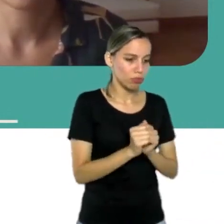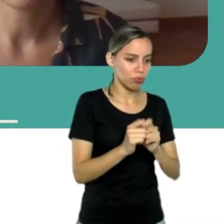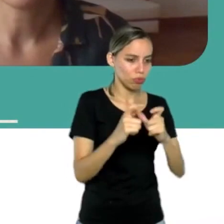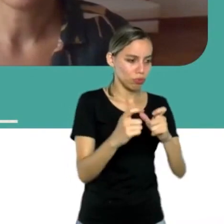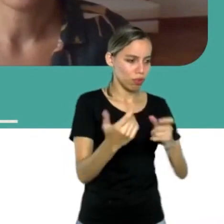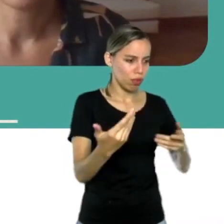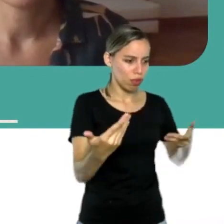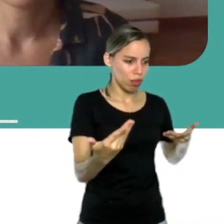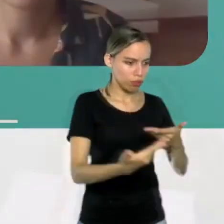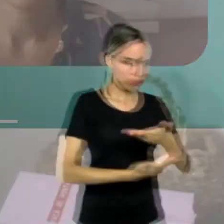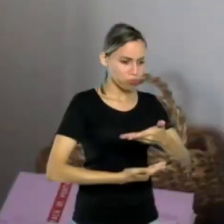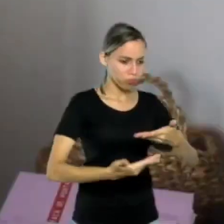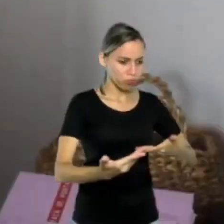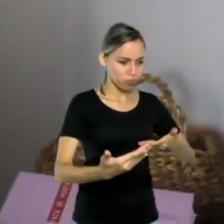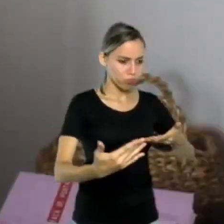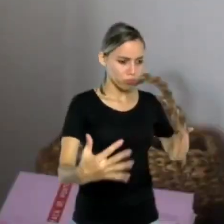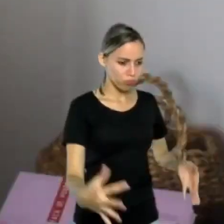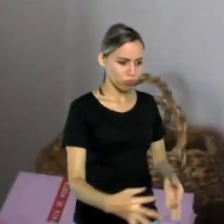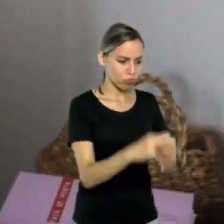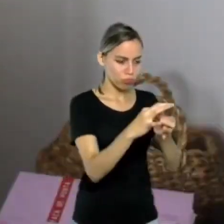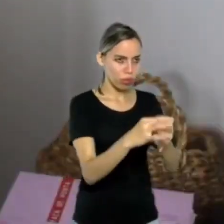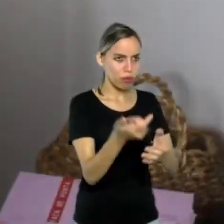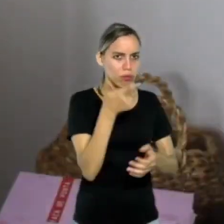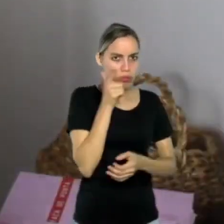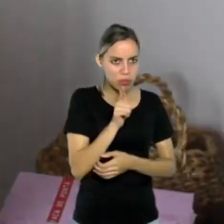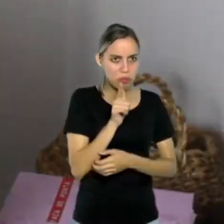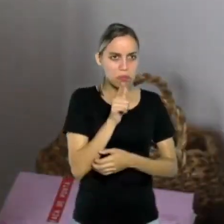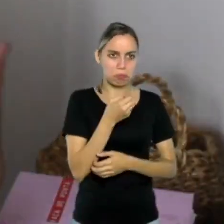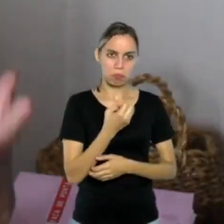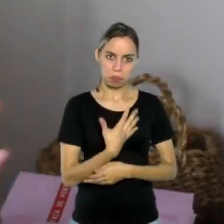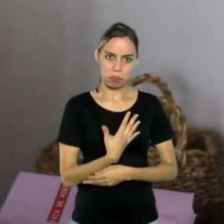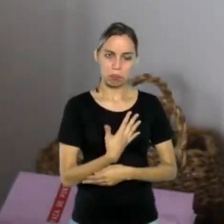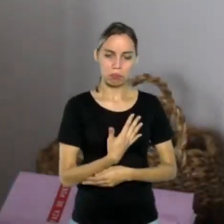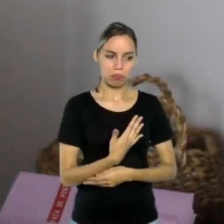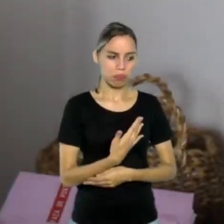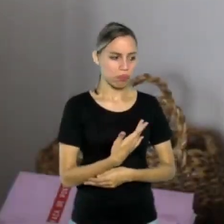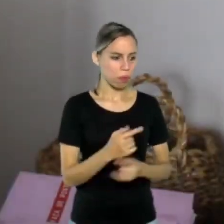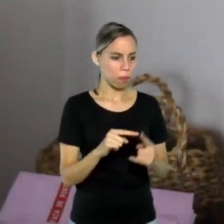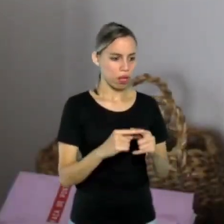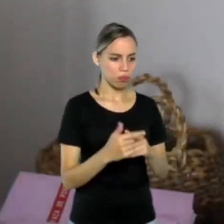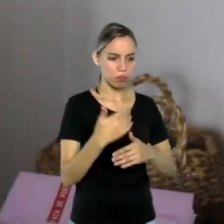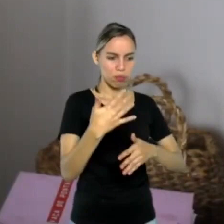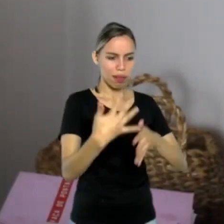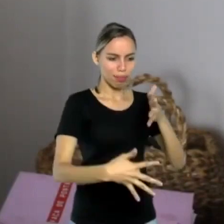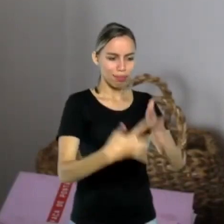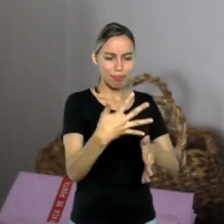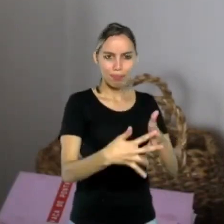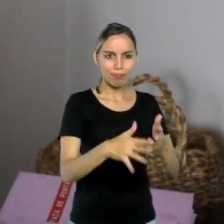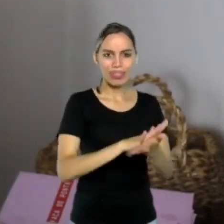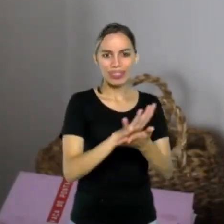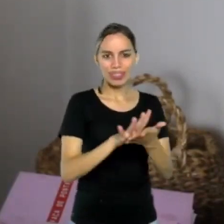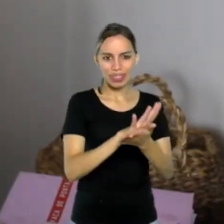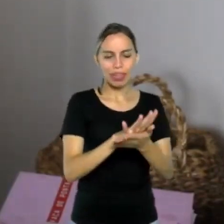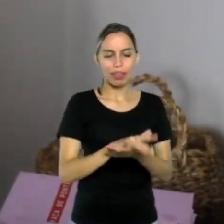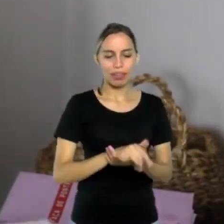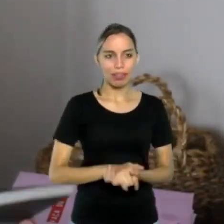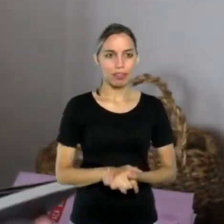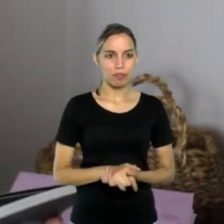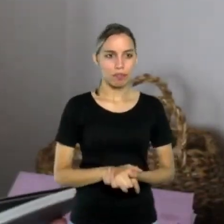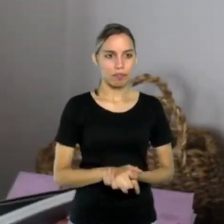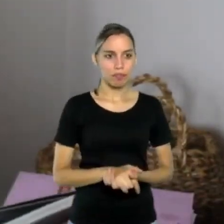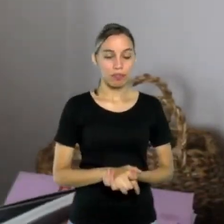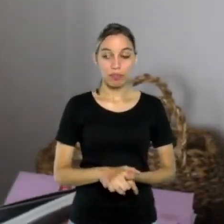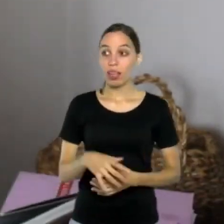cada um expressar o trabalho sem interferir na obra do outro, né. E acho até